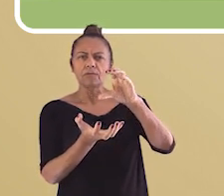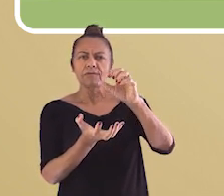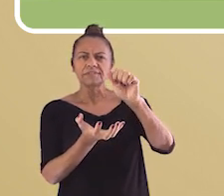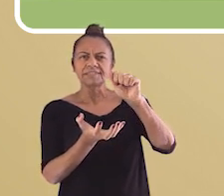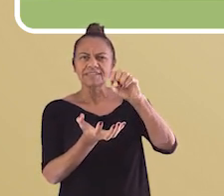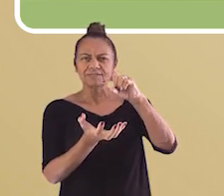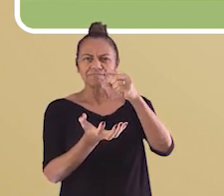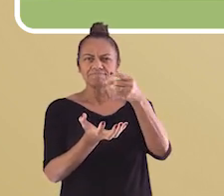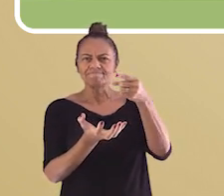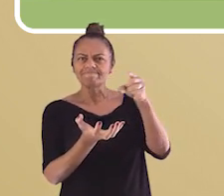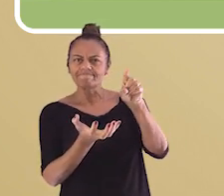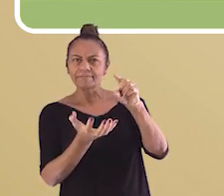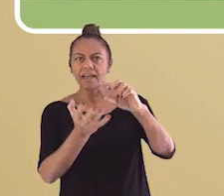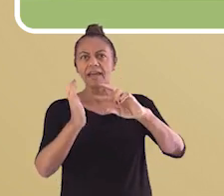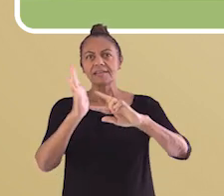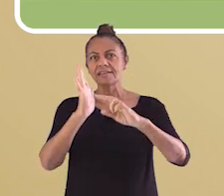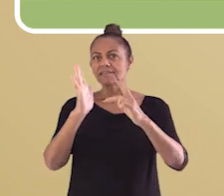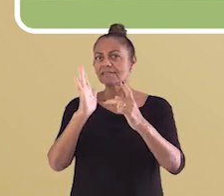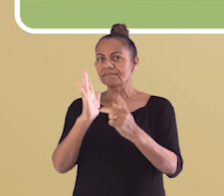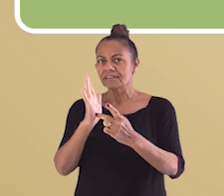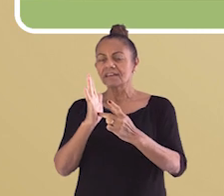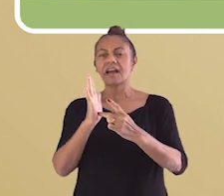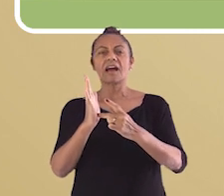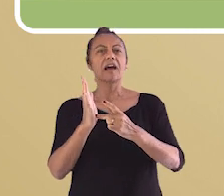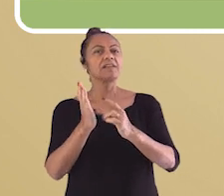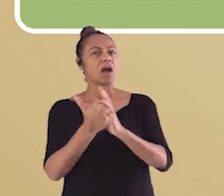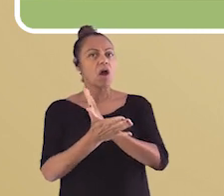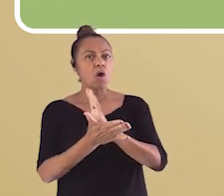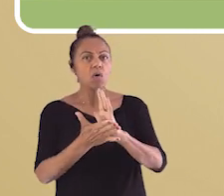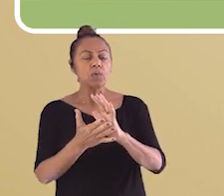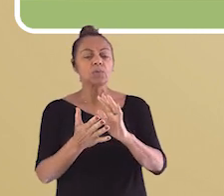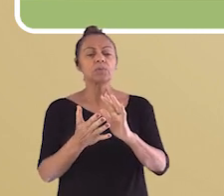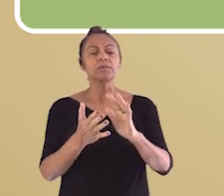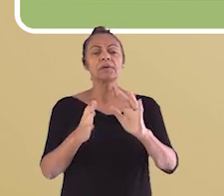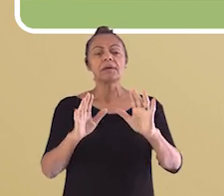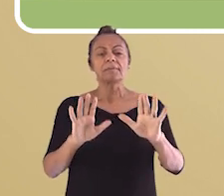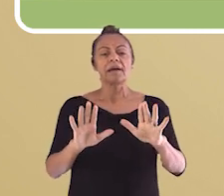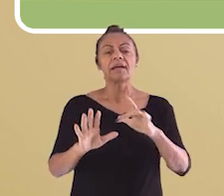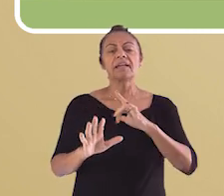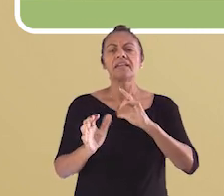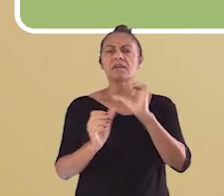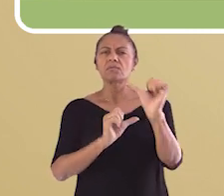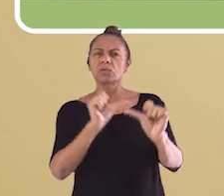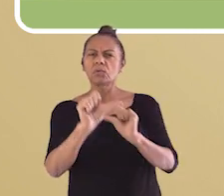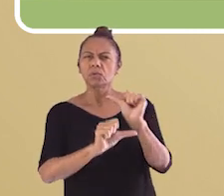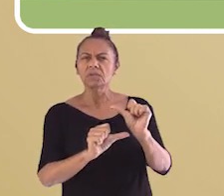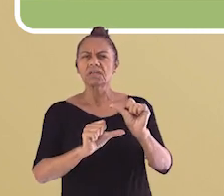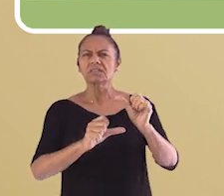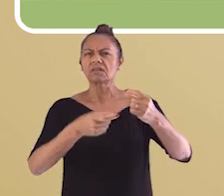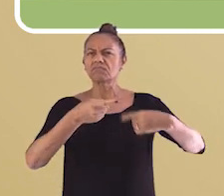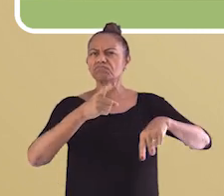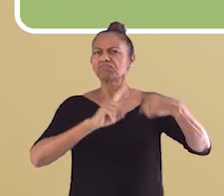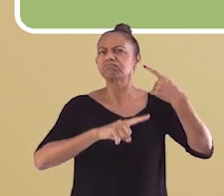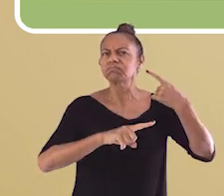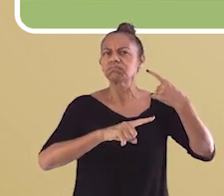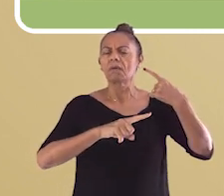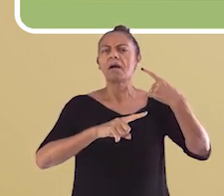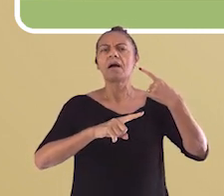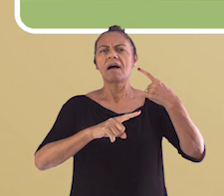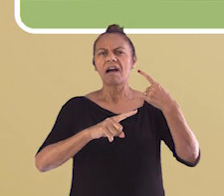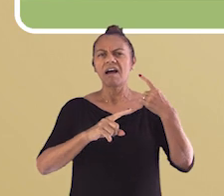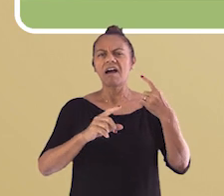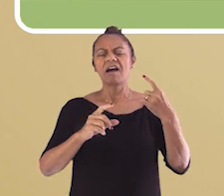que nos interessa nessa aula é mudança profunda ou completa, mudança abrupta, final de um ciclo.